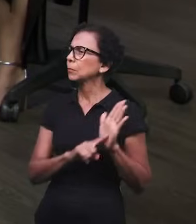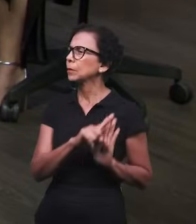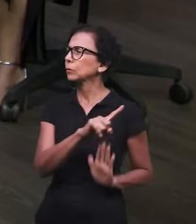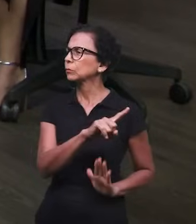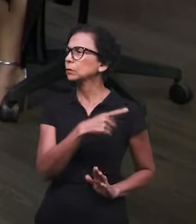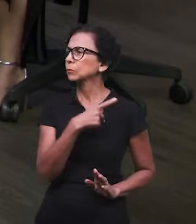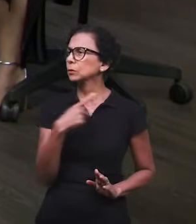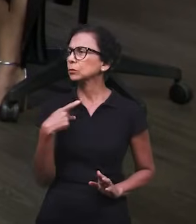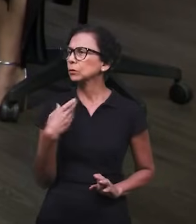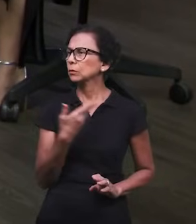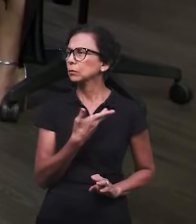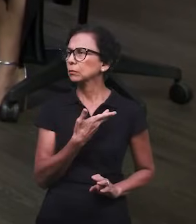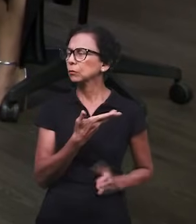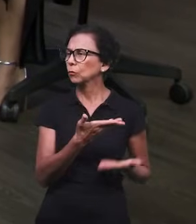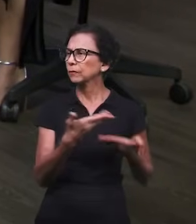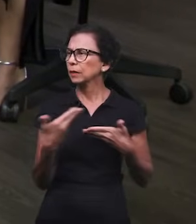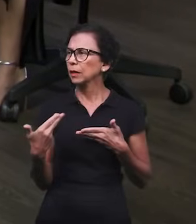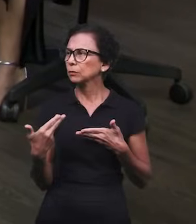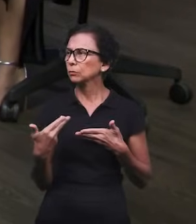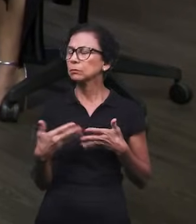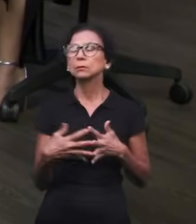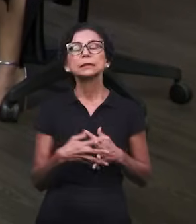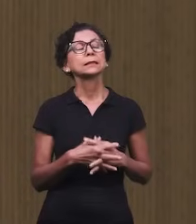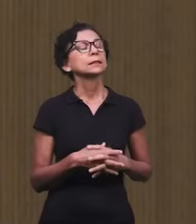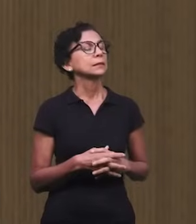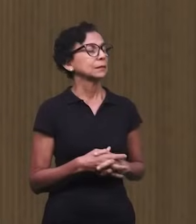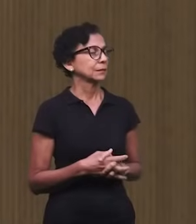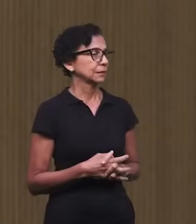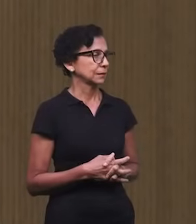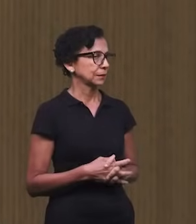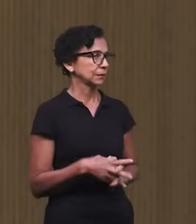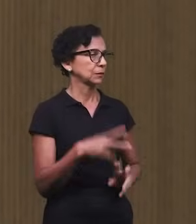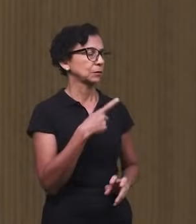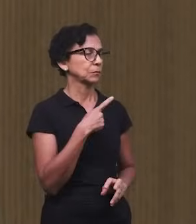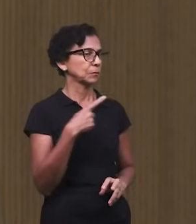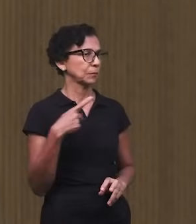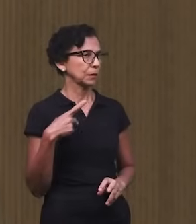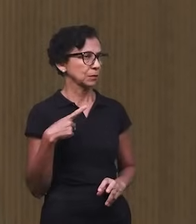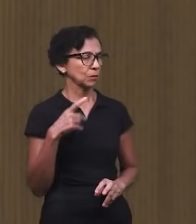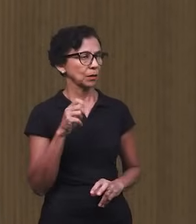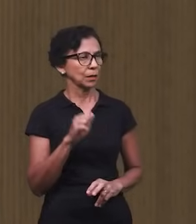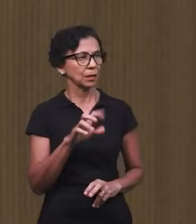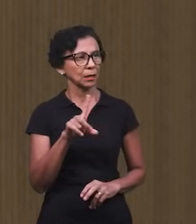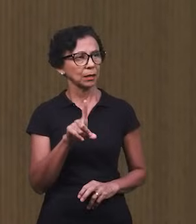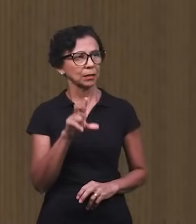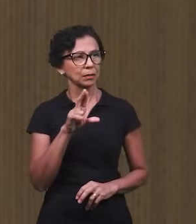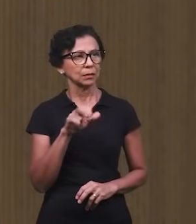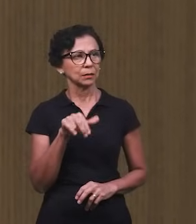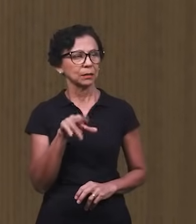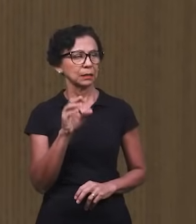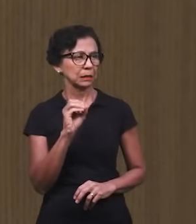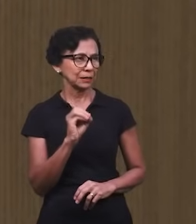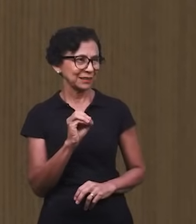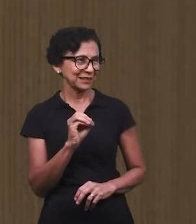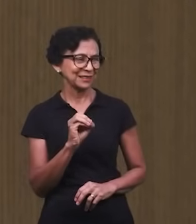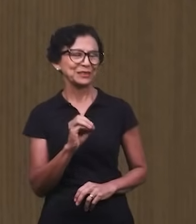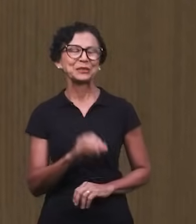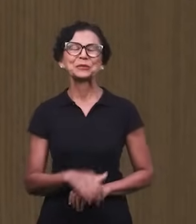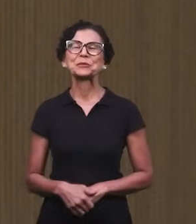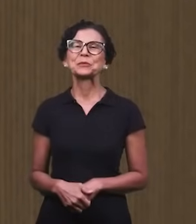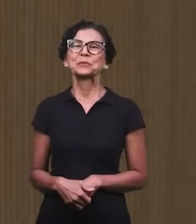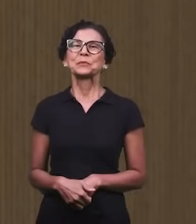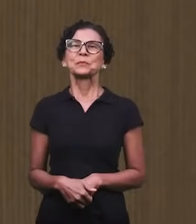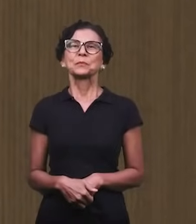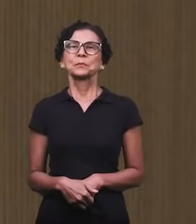introdução, aproveitando aqui, né, essa oportunidade. Quando nós estamos na fase